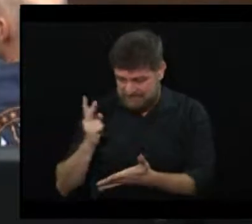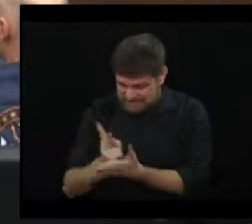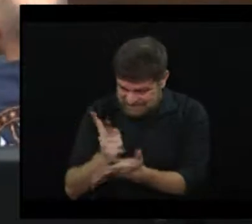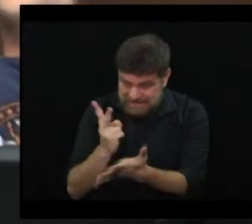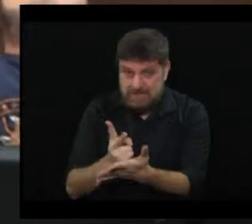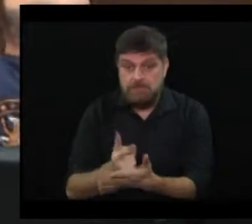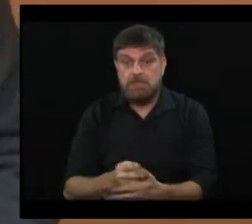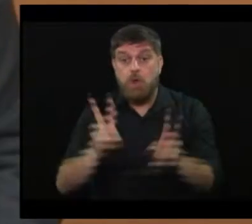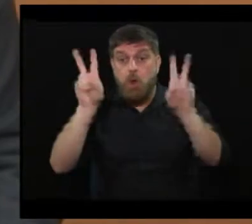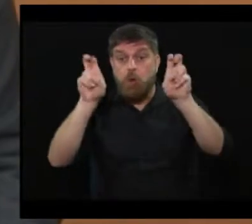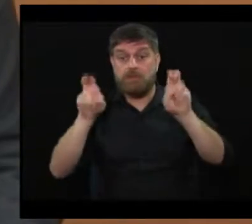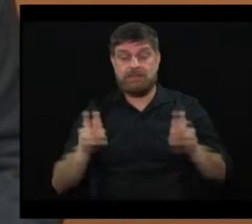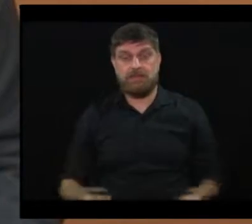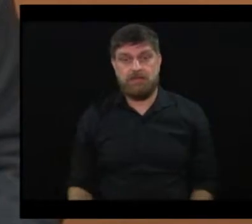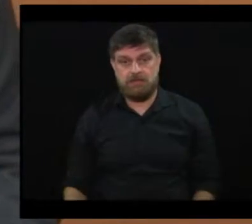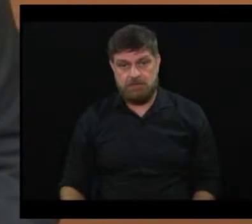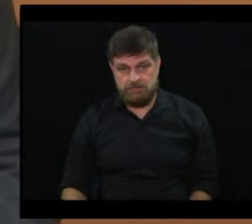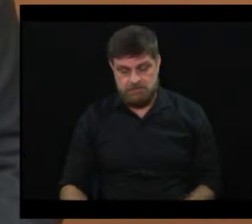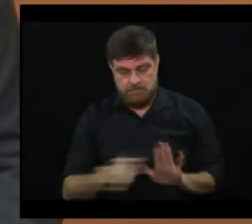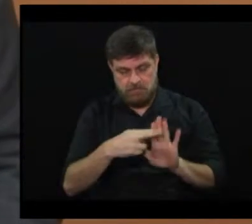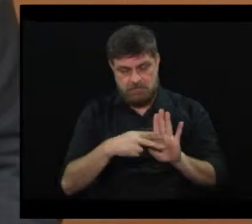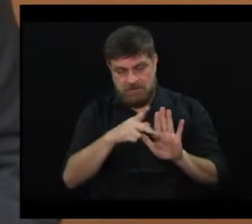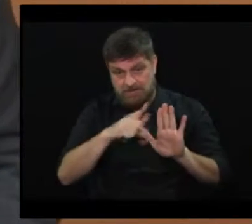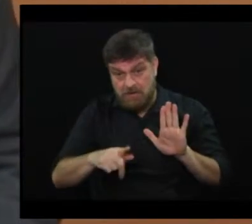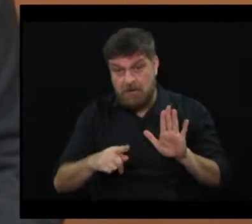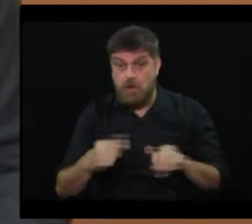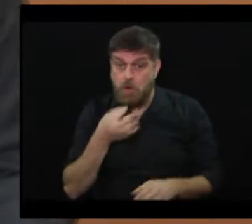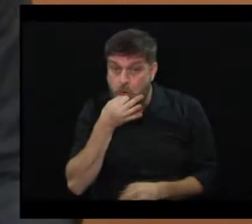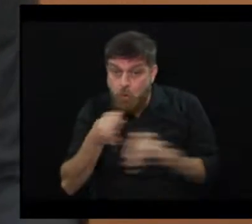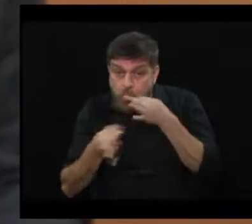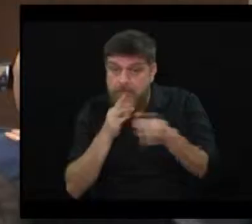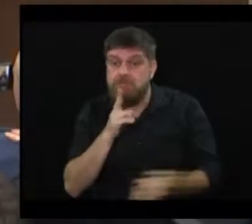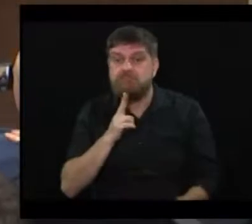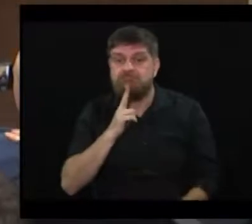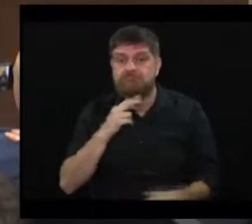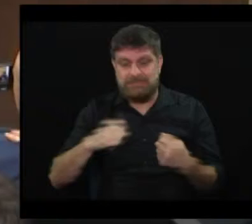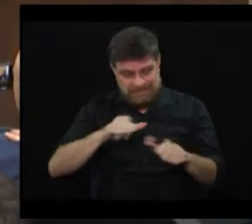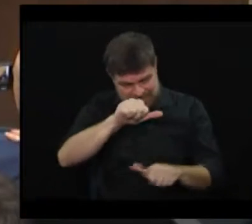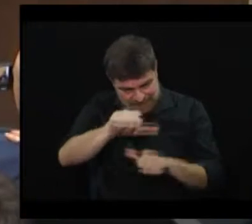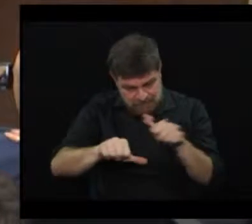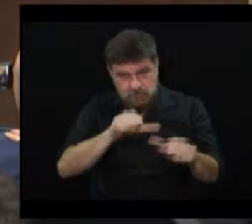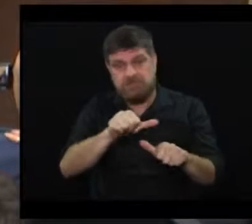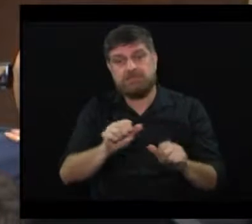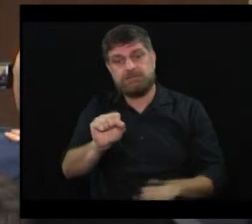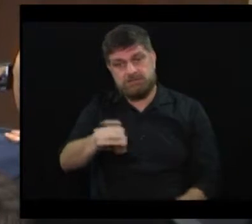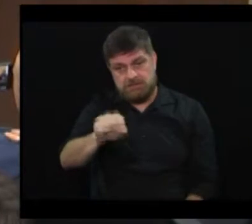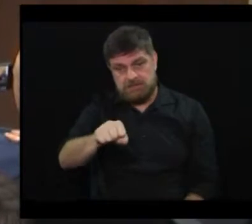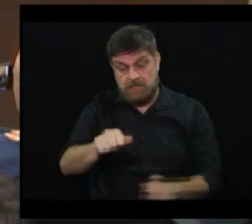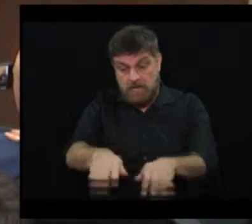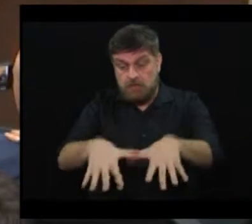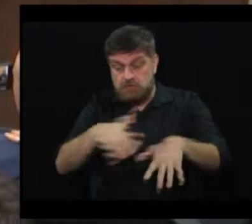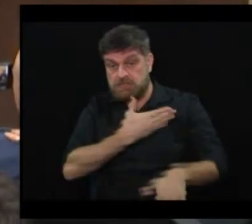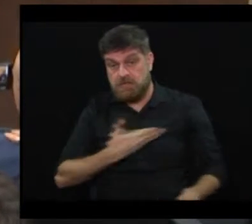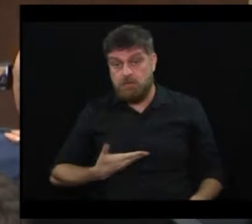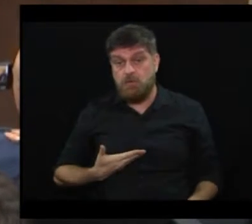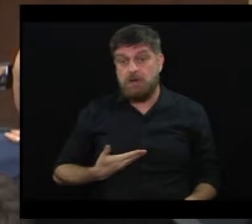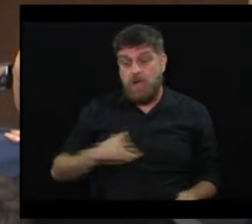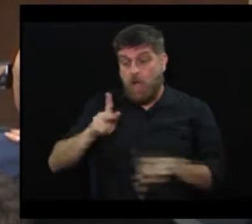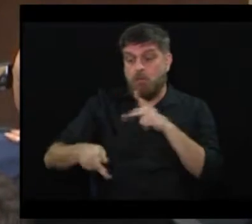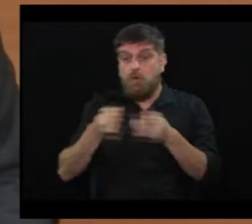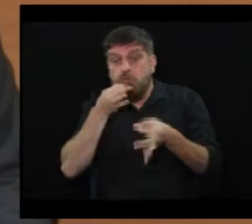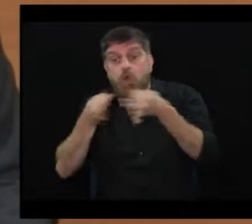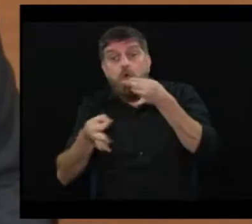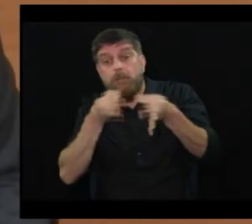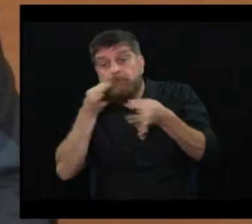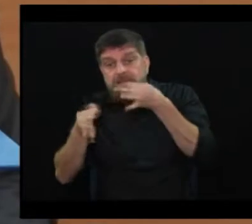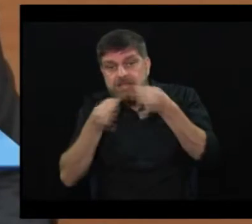reforma da Previdência. Para o Nelson Osseri, existe a necessidade de mudanças e a audiência pública serviu para a população opinar sobre o